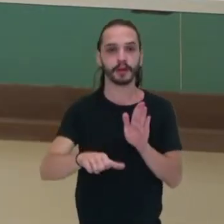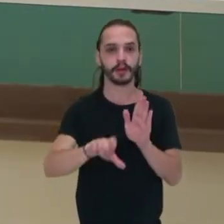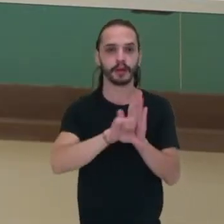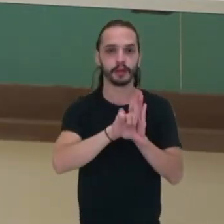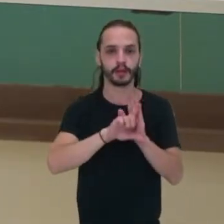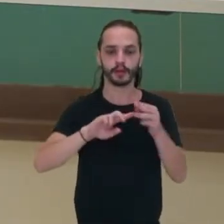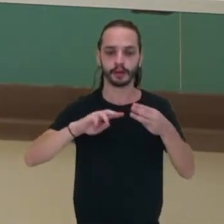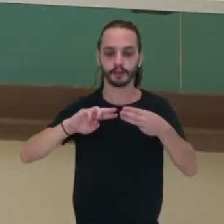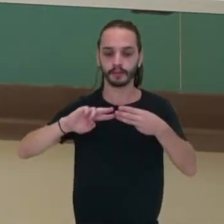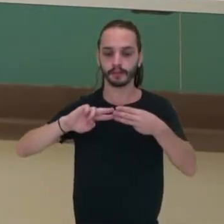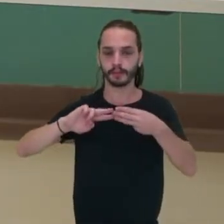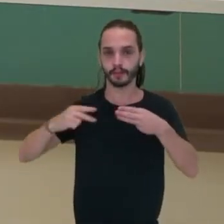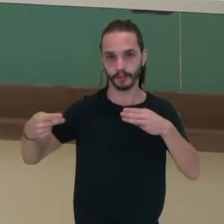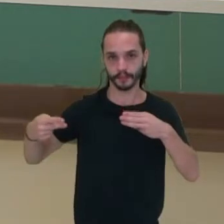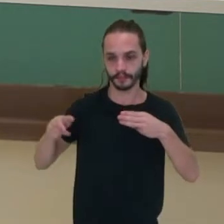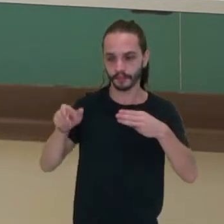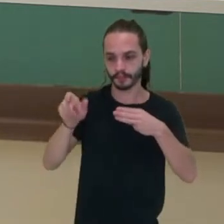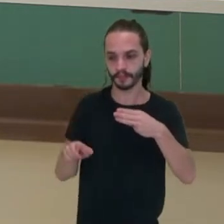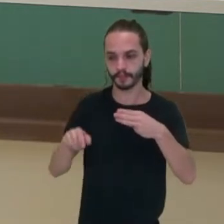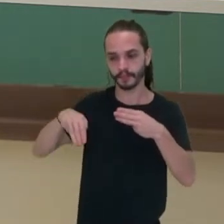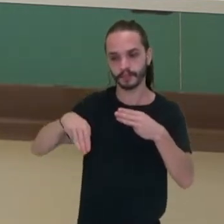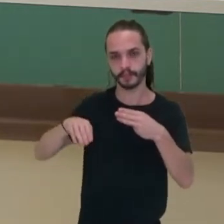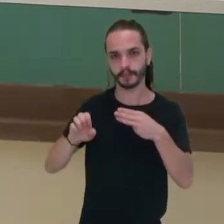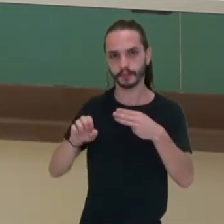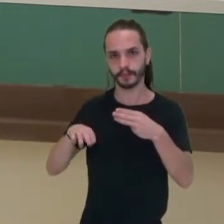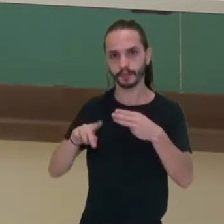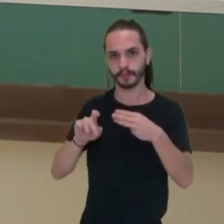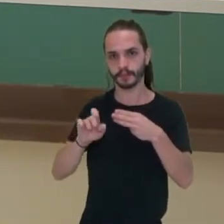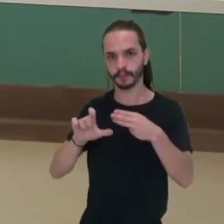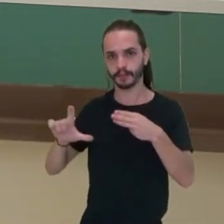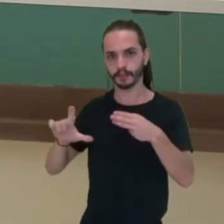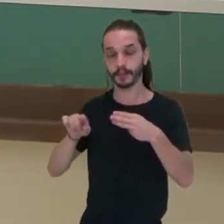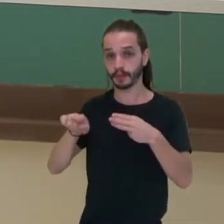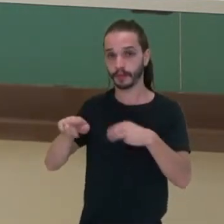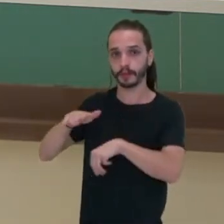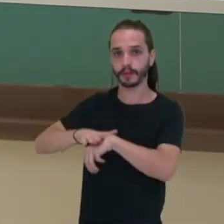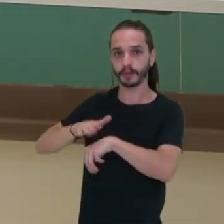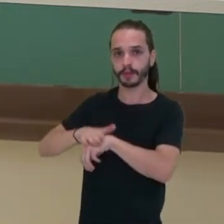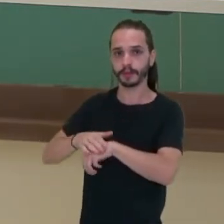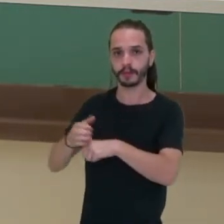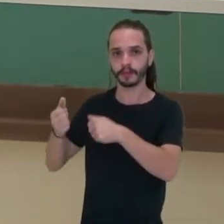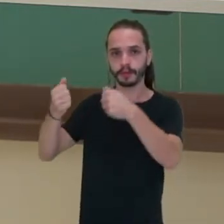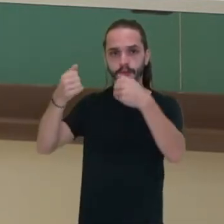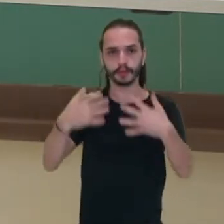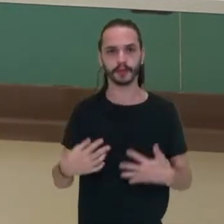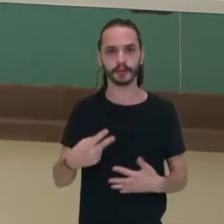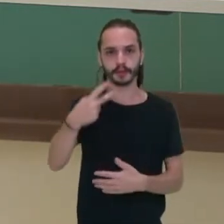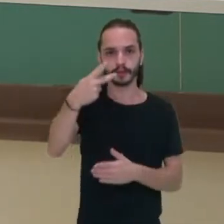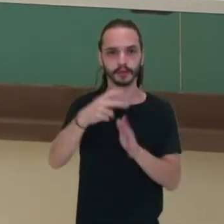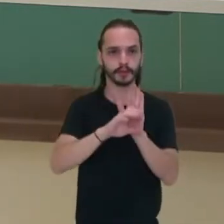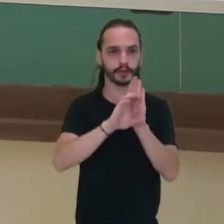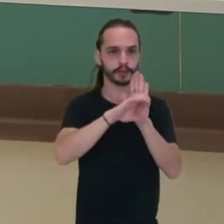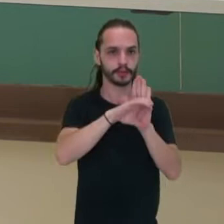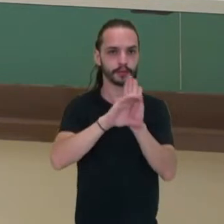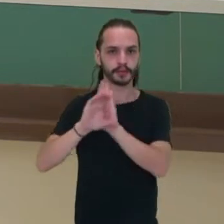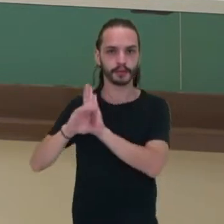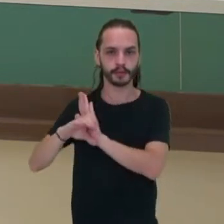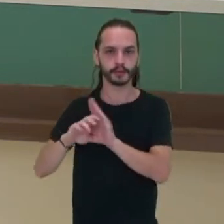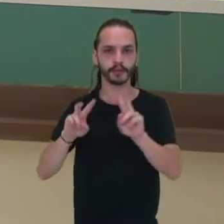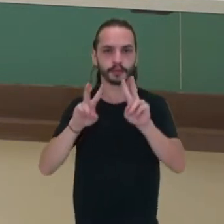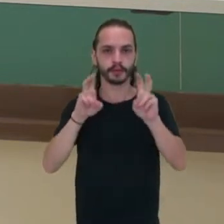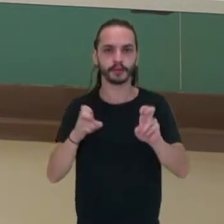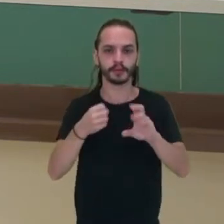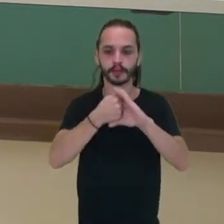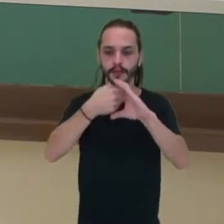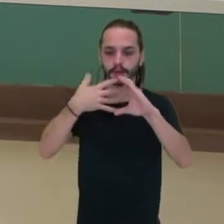Mendel deixou para nós aí dois enunciados, né? Dois conceitos sobre transmissão de